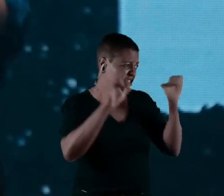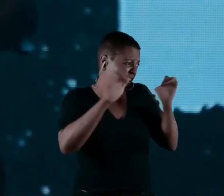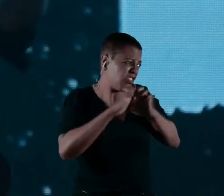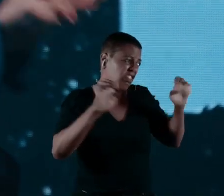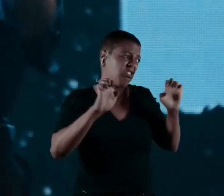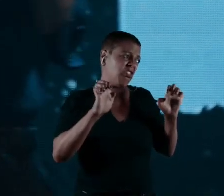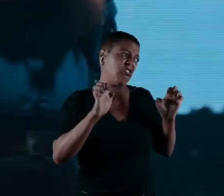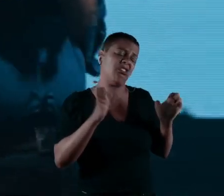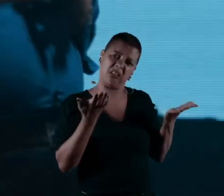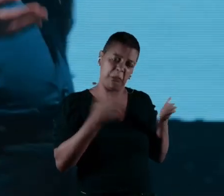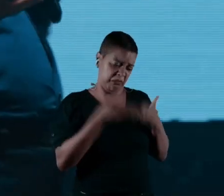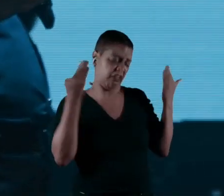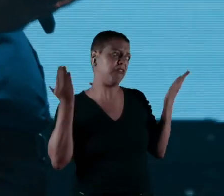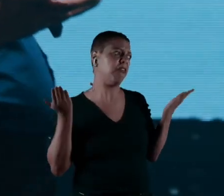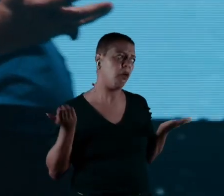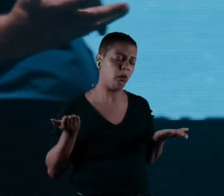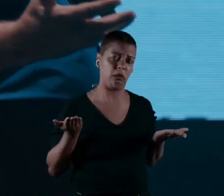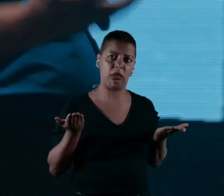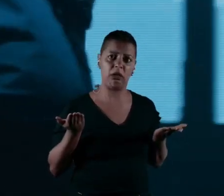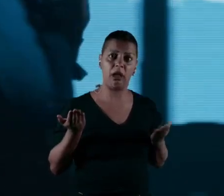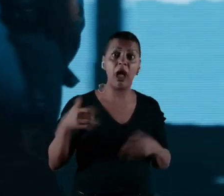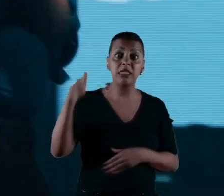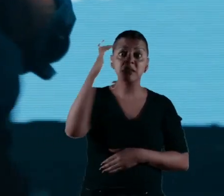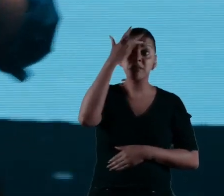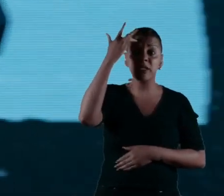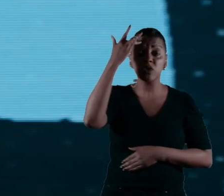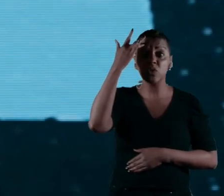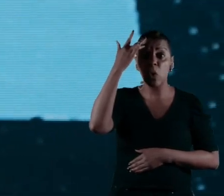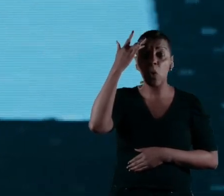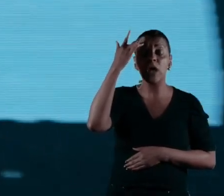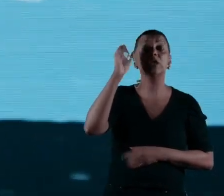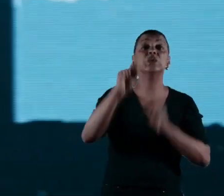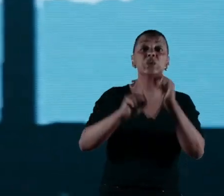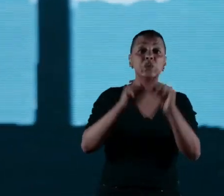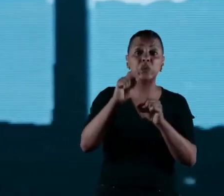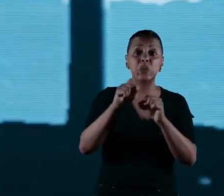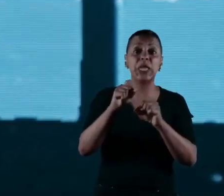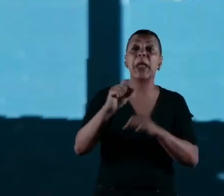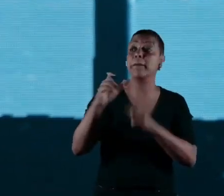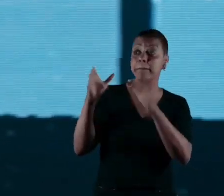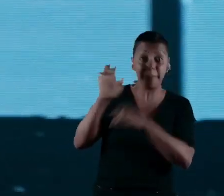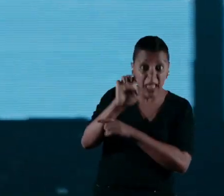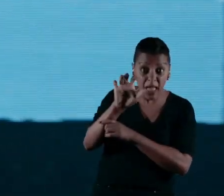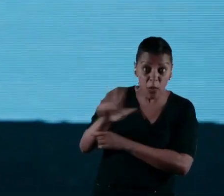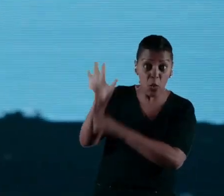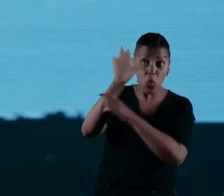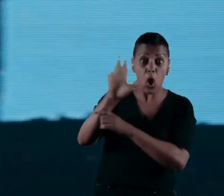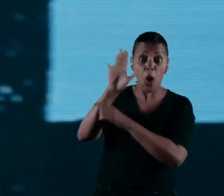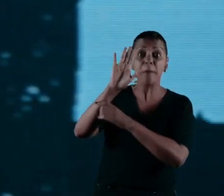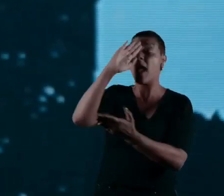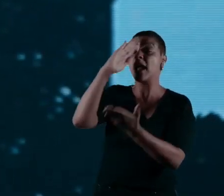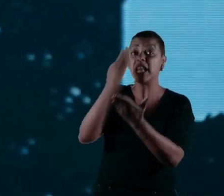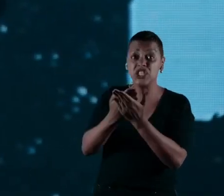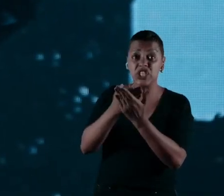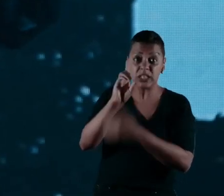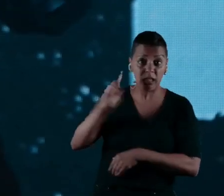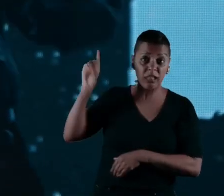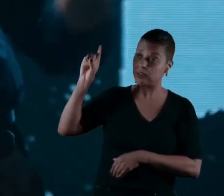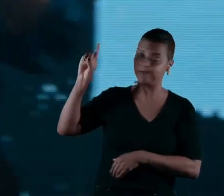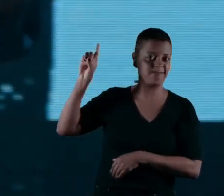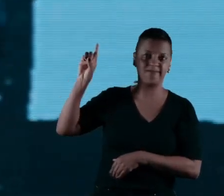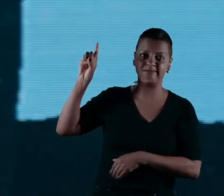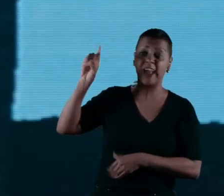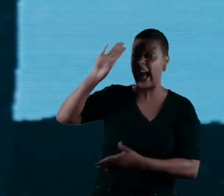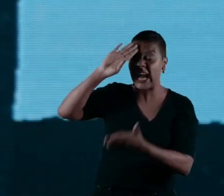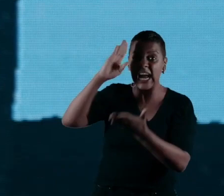As pessoas preferem acreditar num Big Bang que veio do nada do que acreditar na